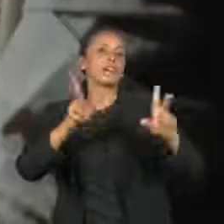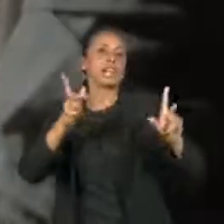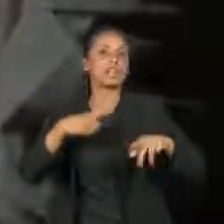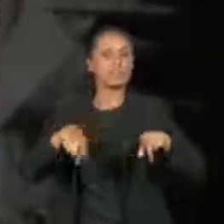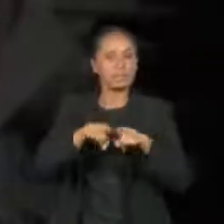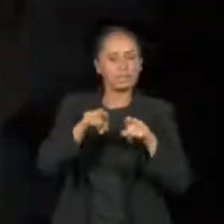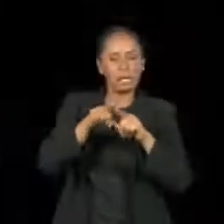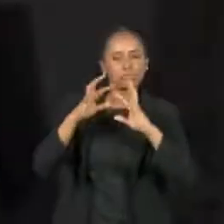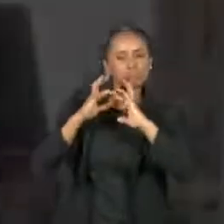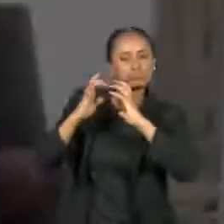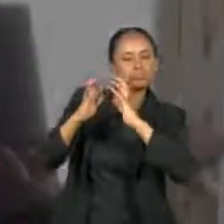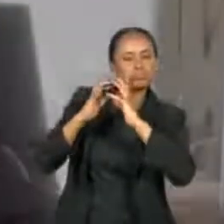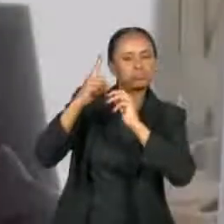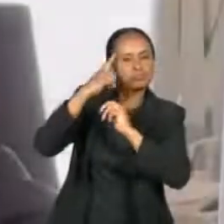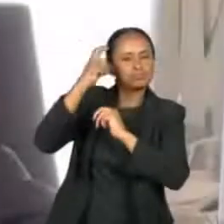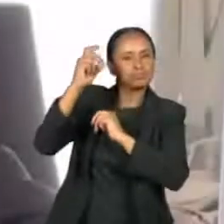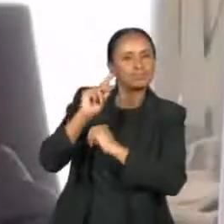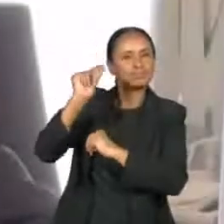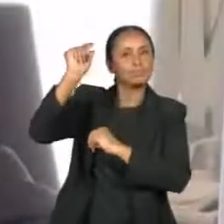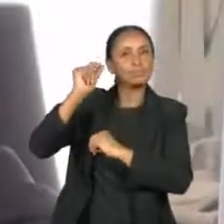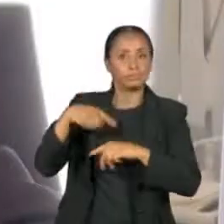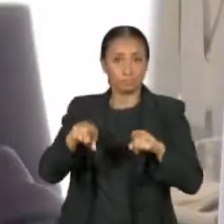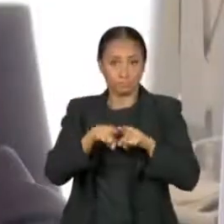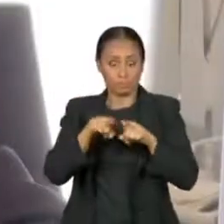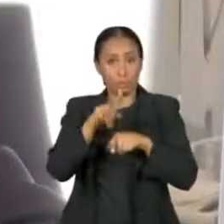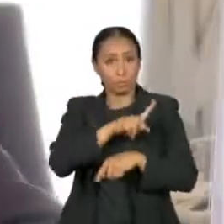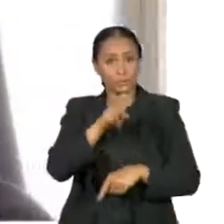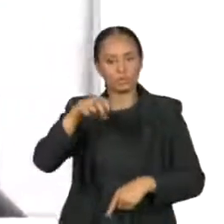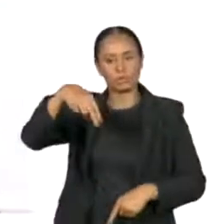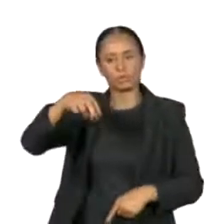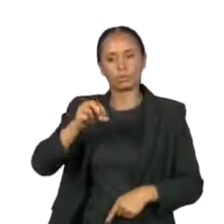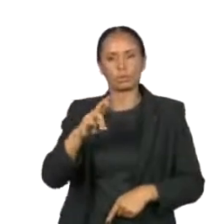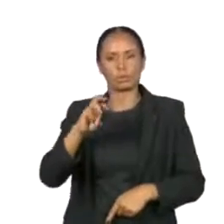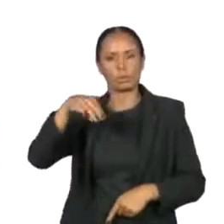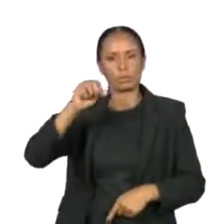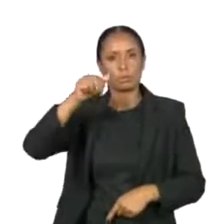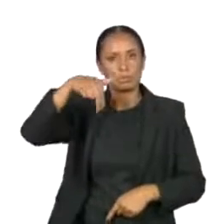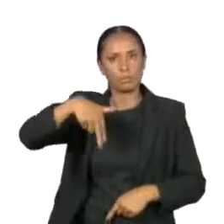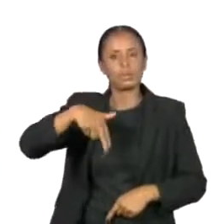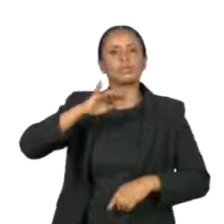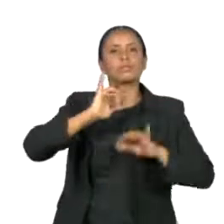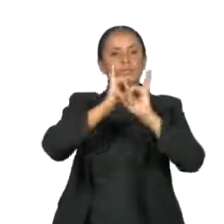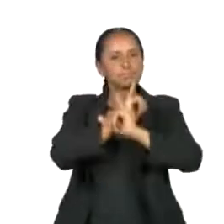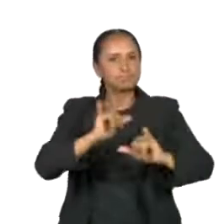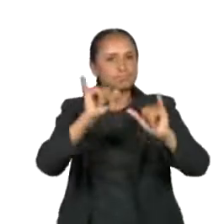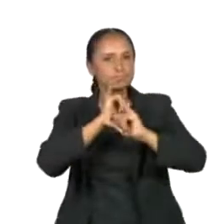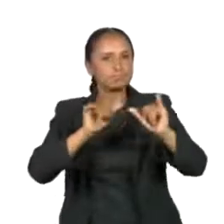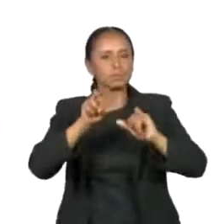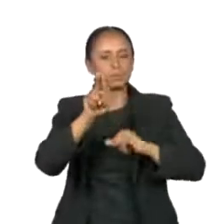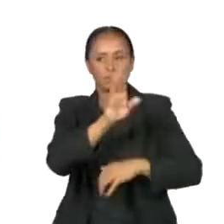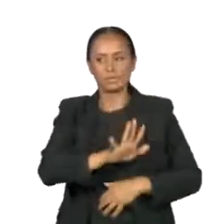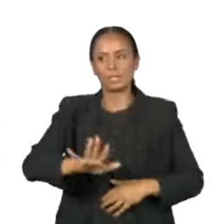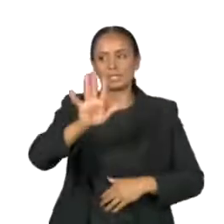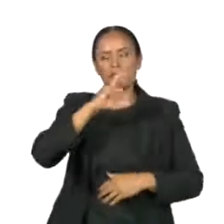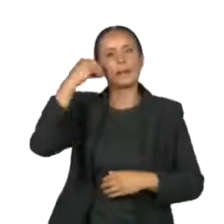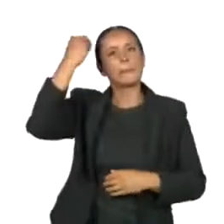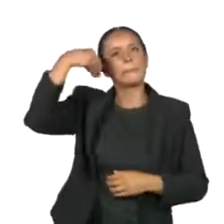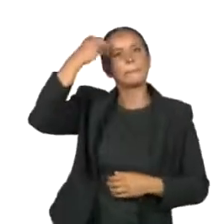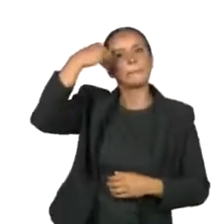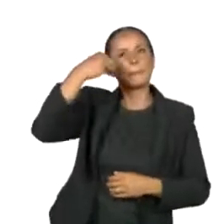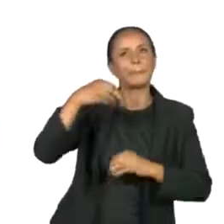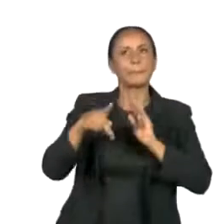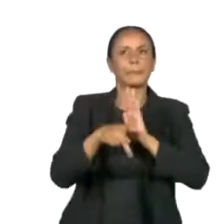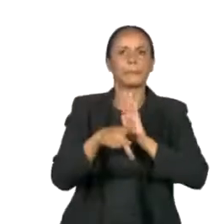mentes criativas. É o que afirma o professor Norman Rosenthal, do Departamento de Psiquiatria da Universidade Georgetown, em